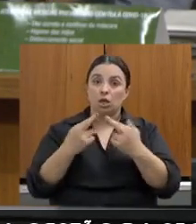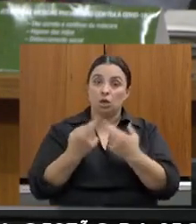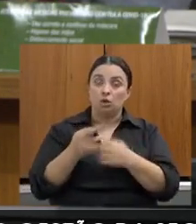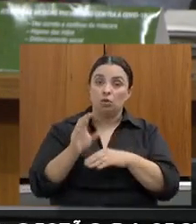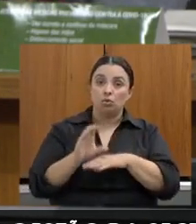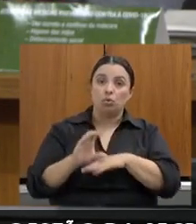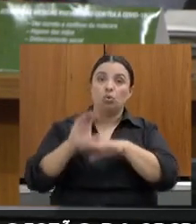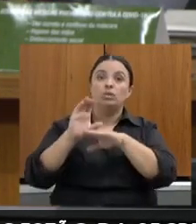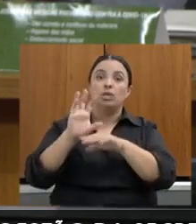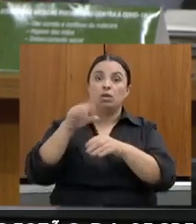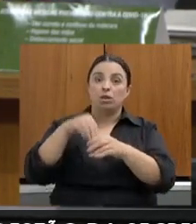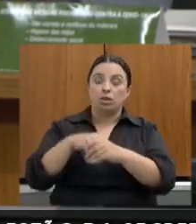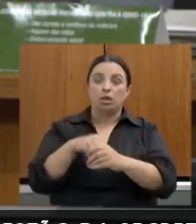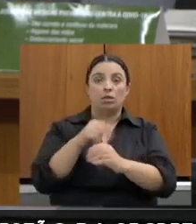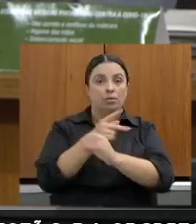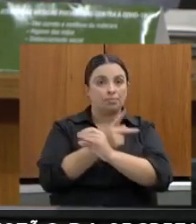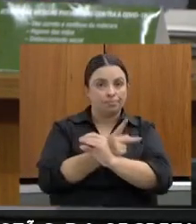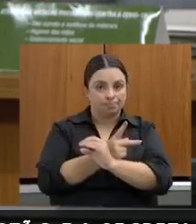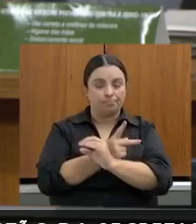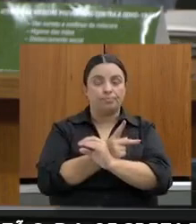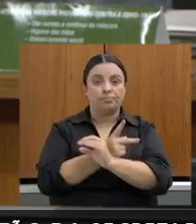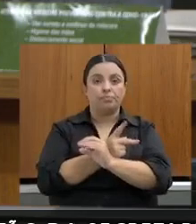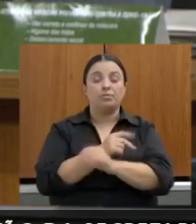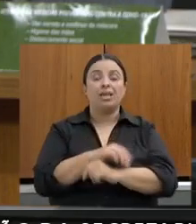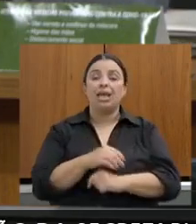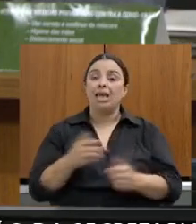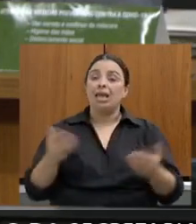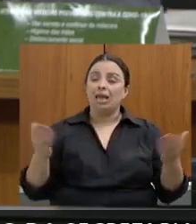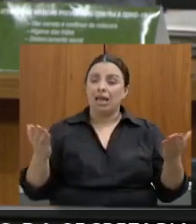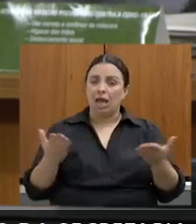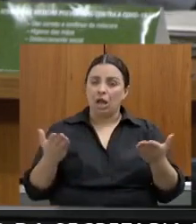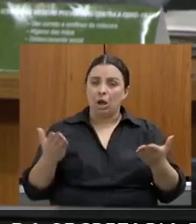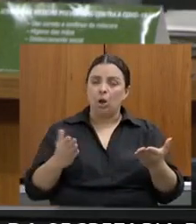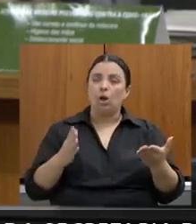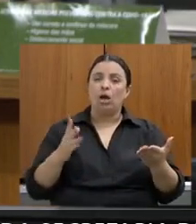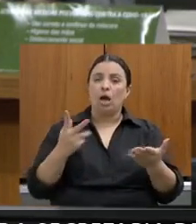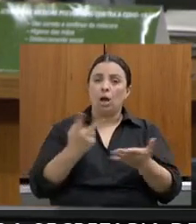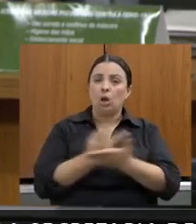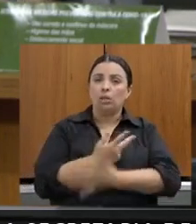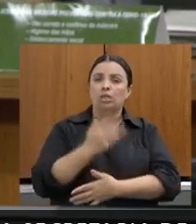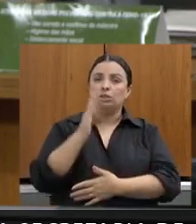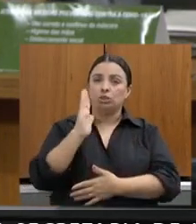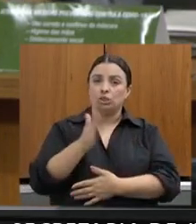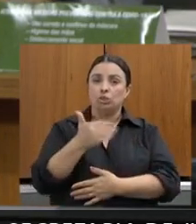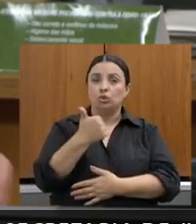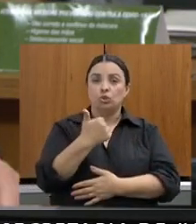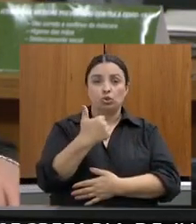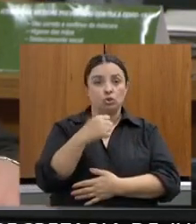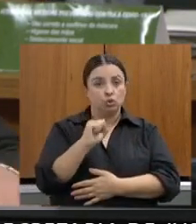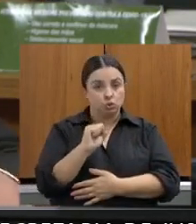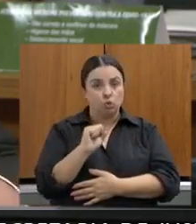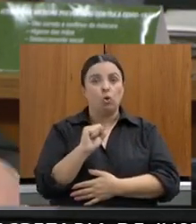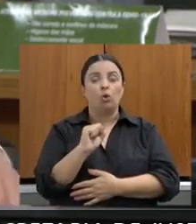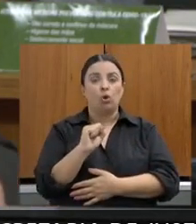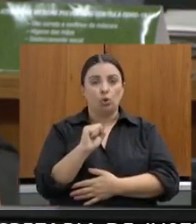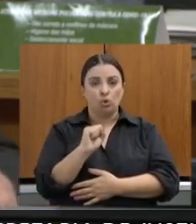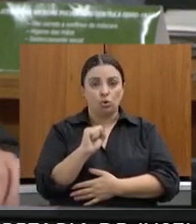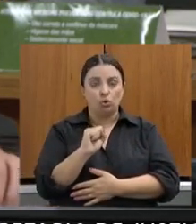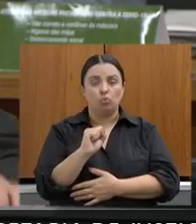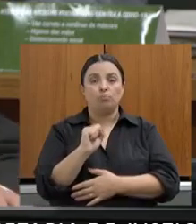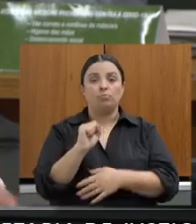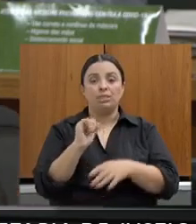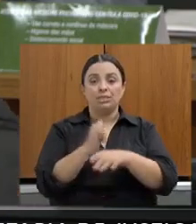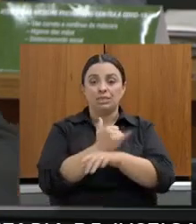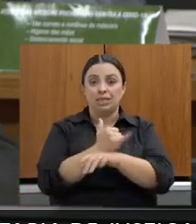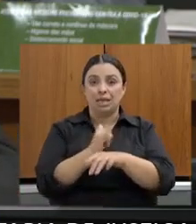e neste momento nós já temos 18 iniciativas consideradas